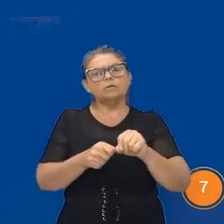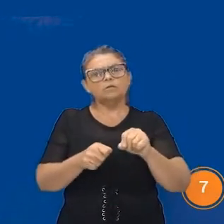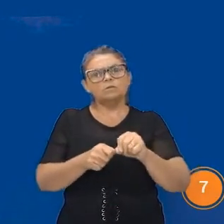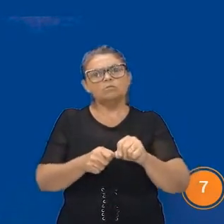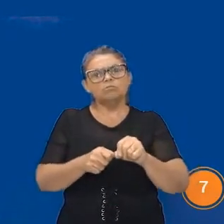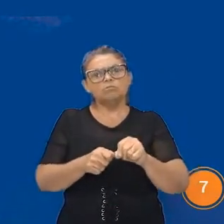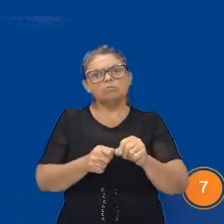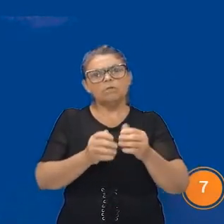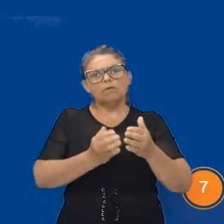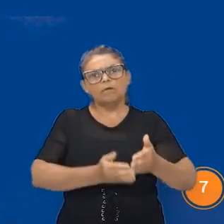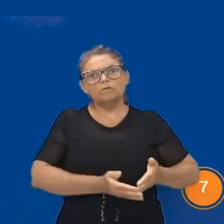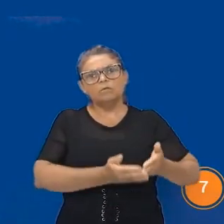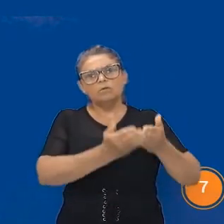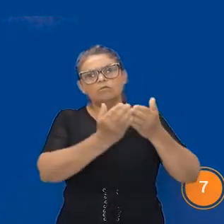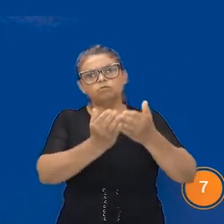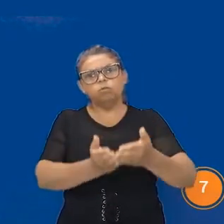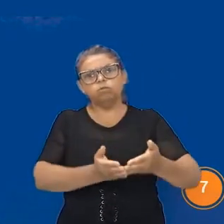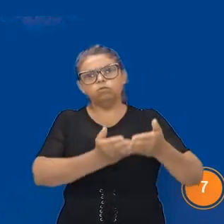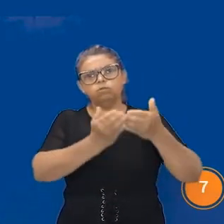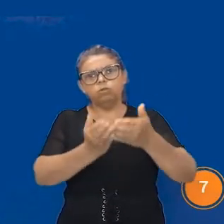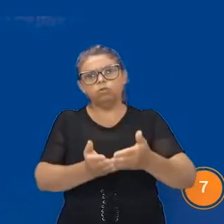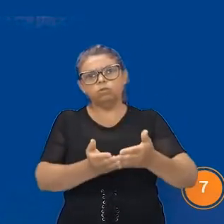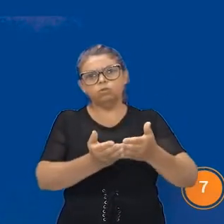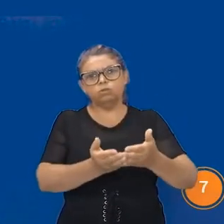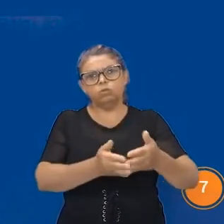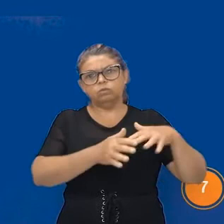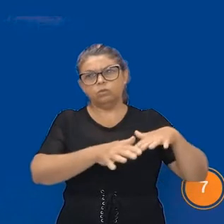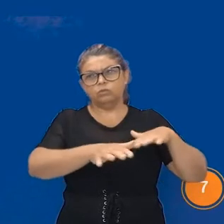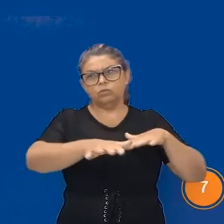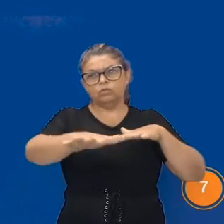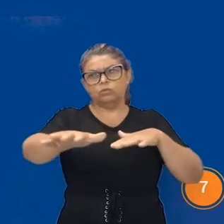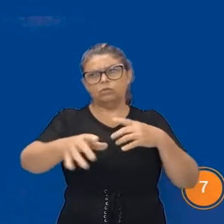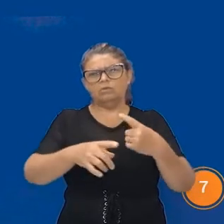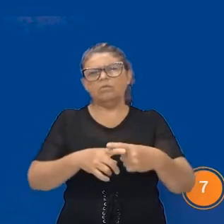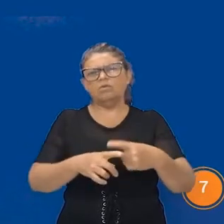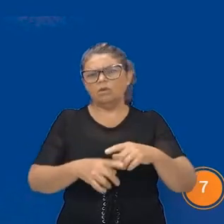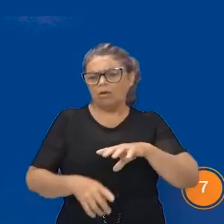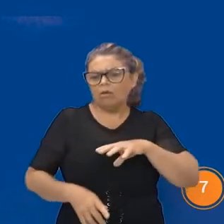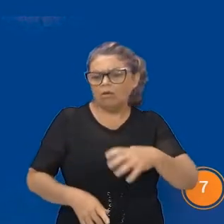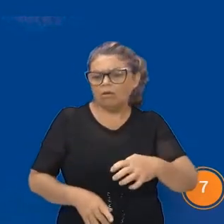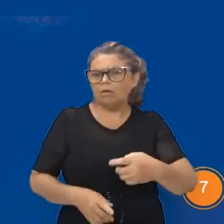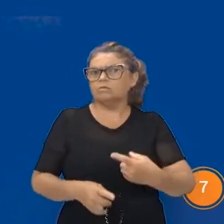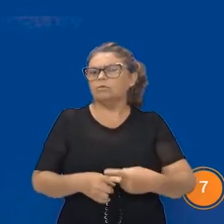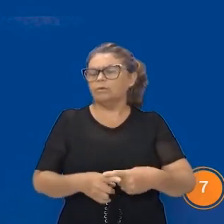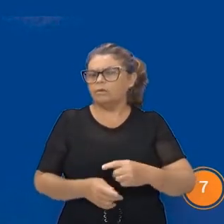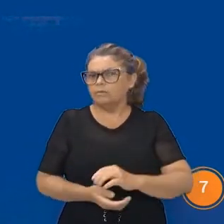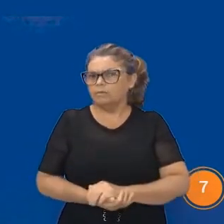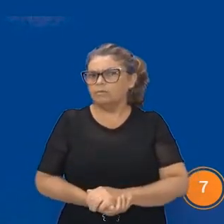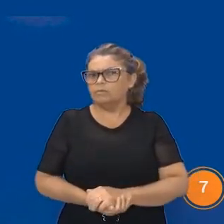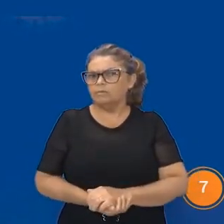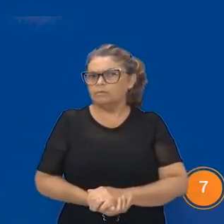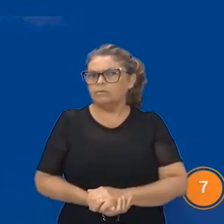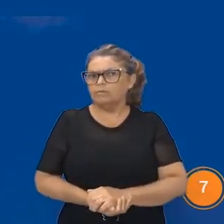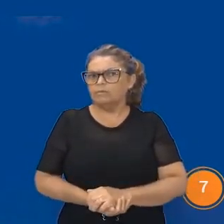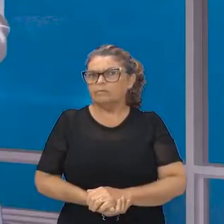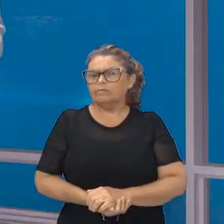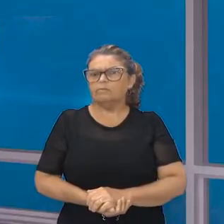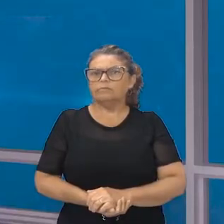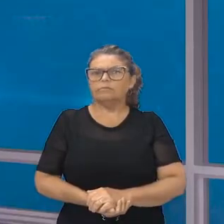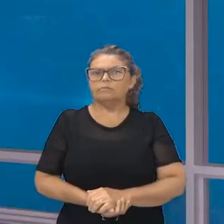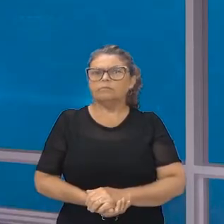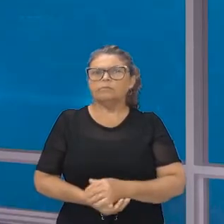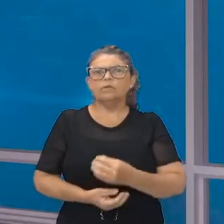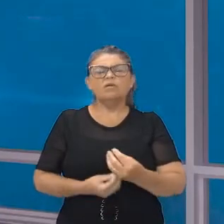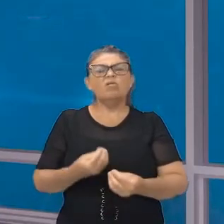como vocês podem aí ver nessa última frase, hoje nós vamos tratar das grandes navegações e o que isso trouxe para nós. Como